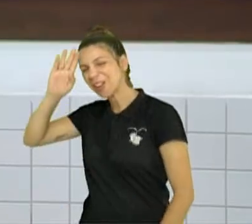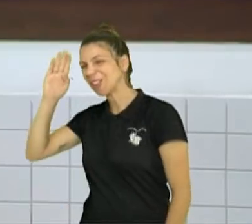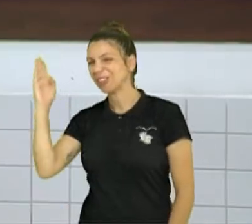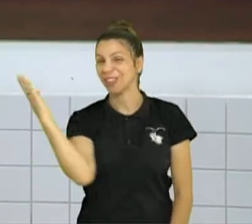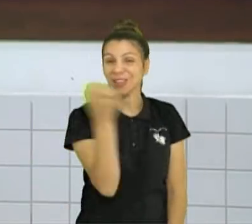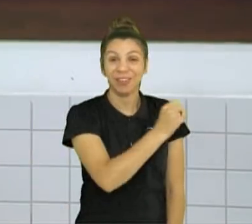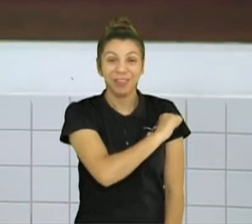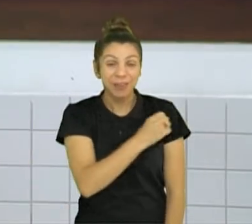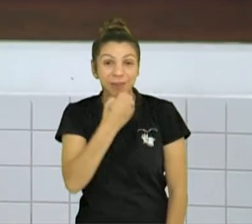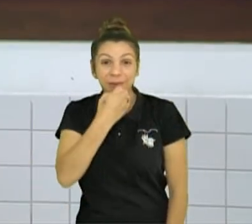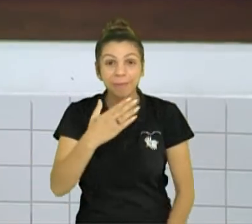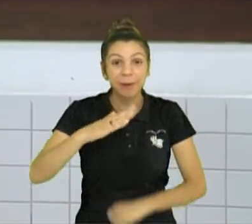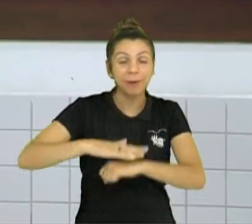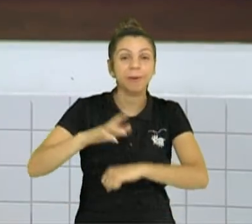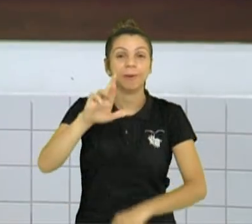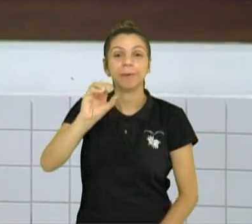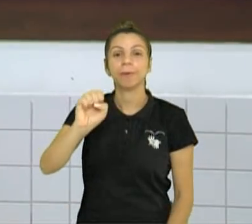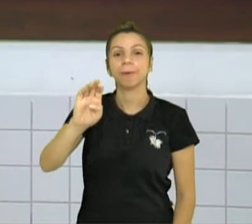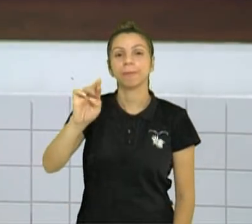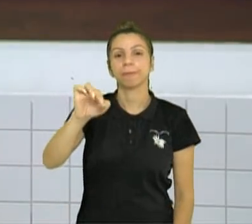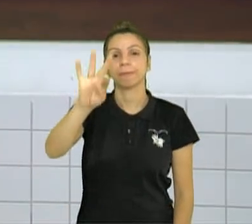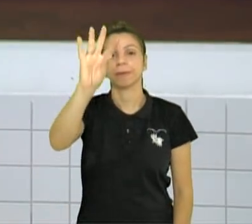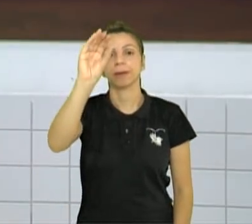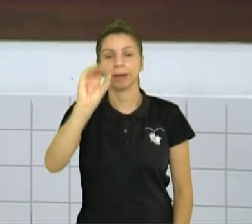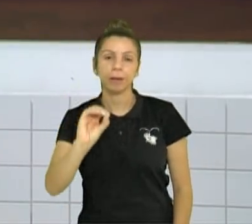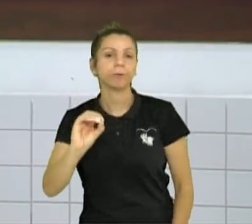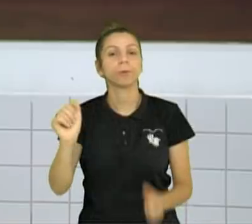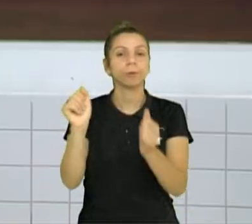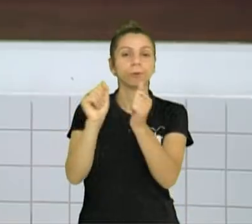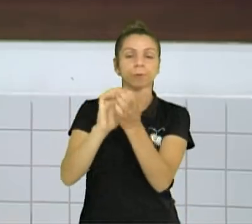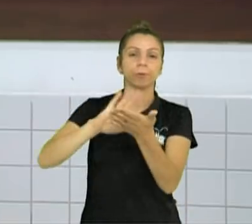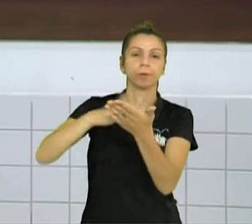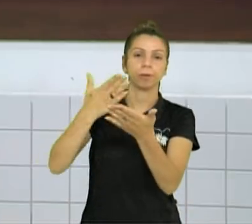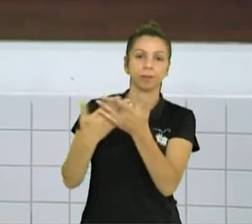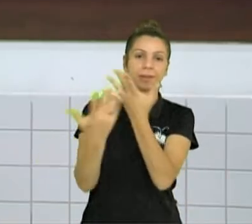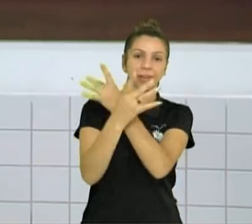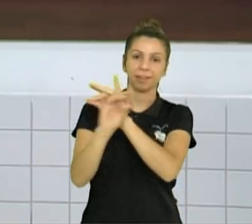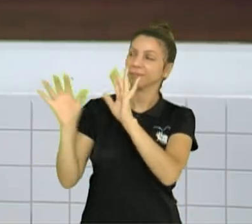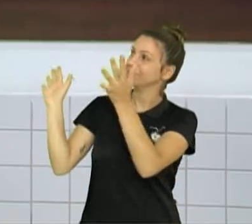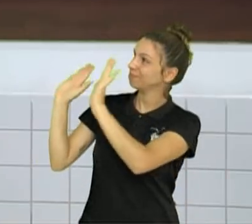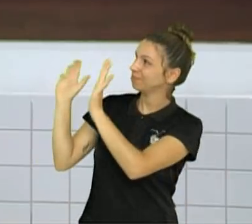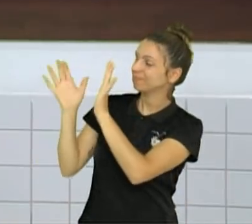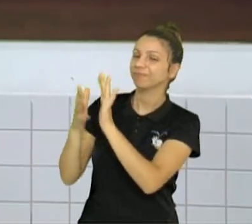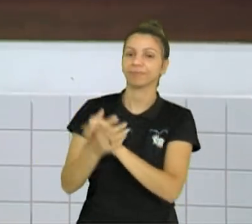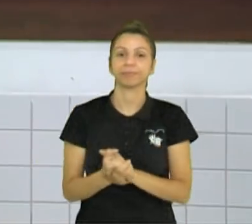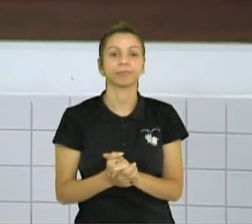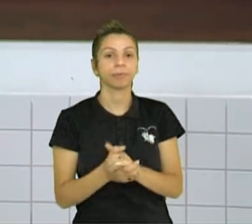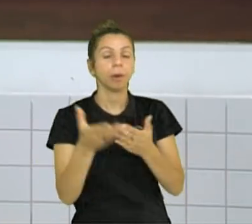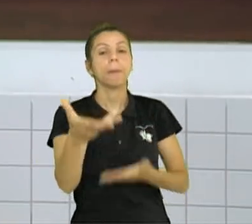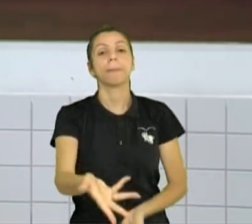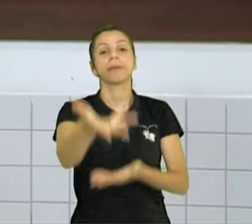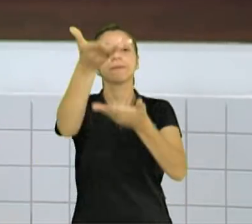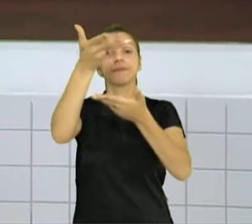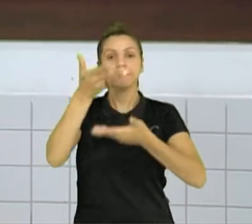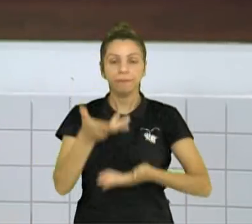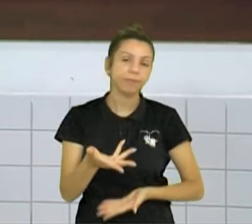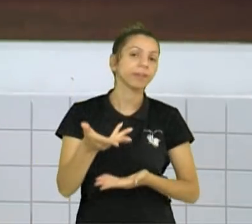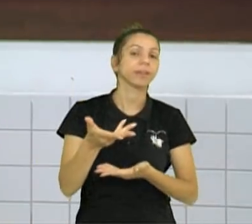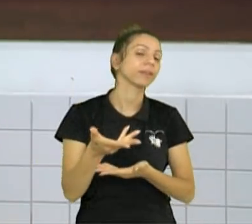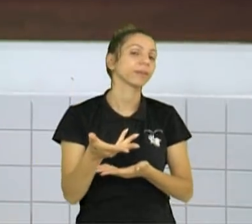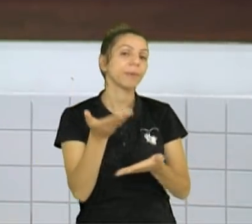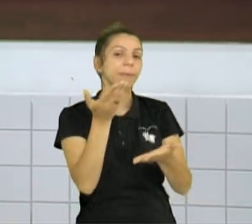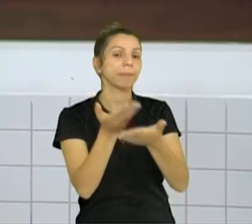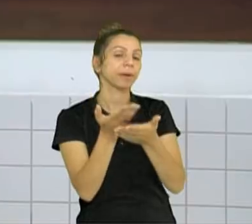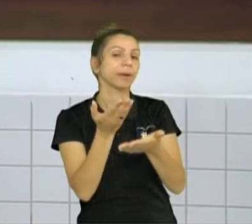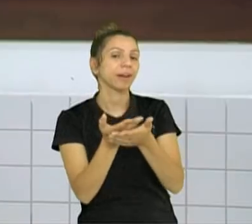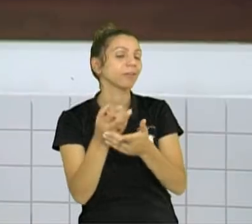Fala, galerinha do oitavo ano, tudo bem? Sou o professor Roberto Falcione, aqui conosco a professora Elaine. Sejam todos bem-vindos para mais uma